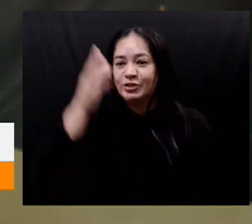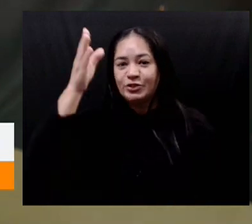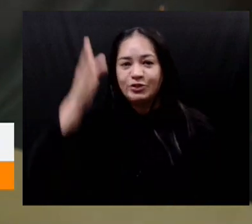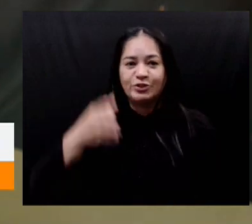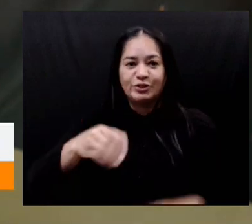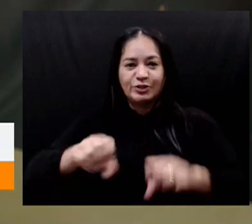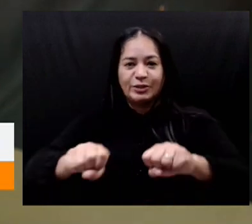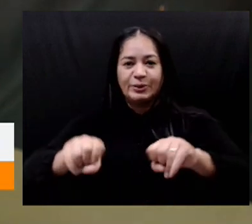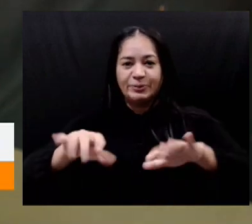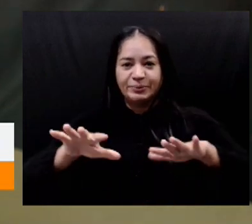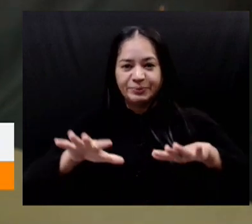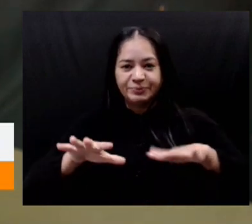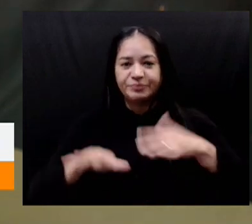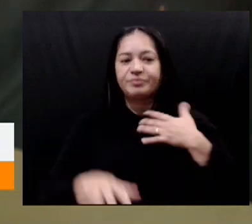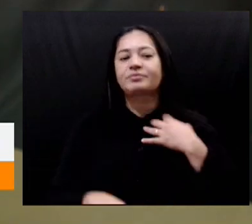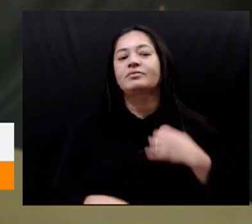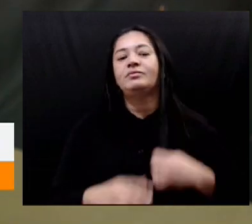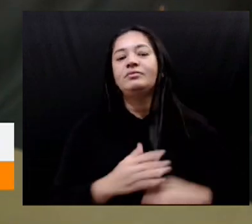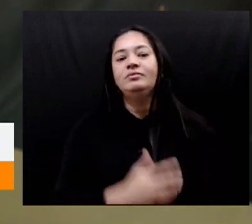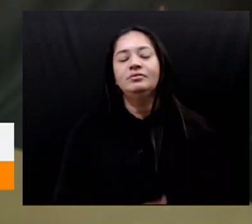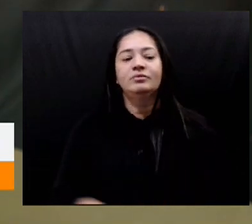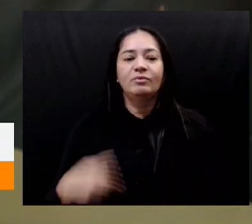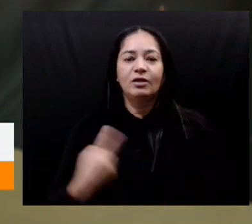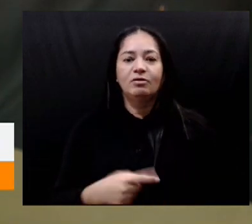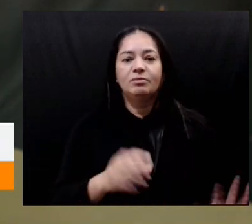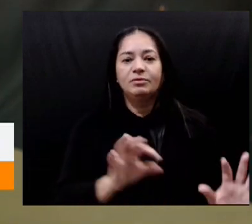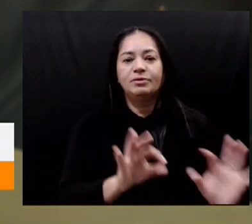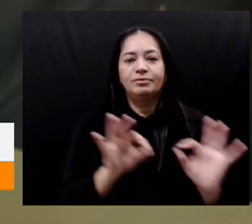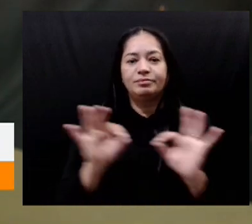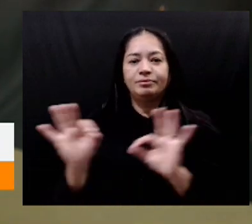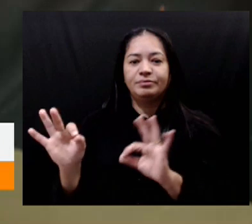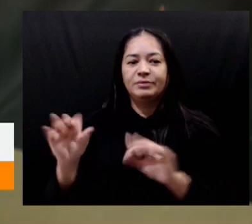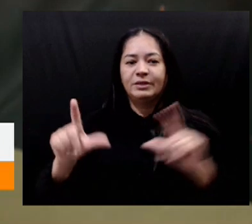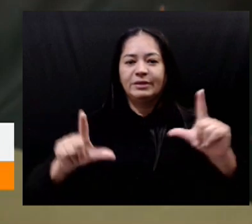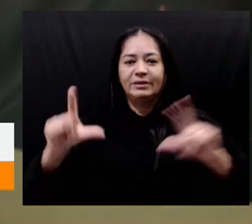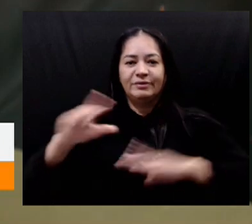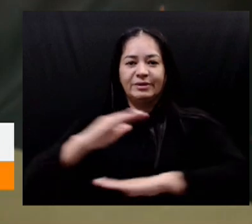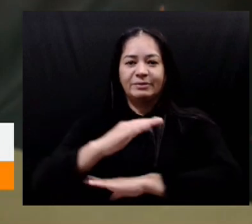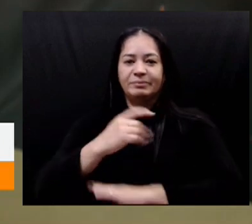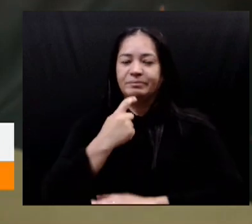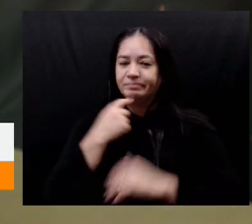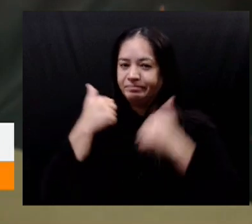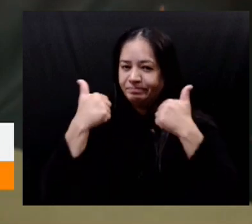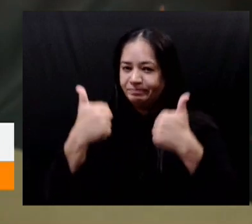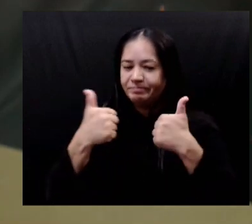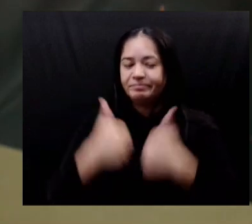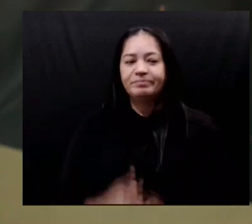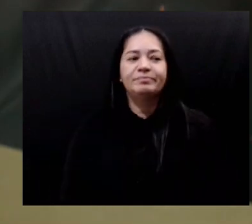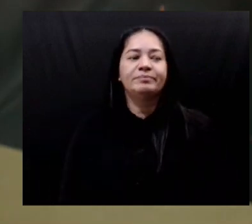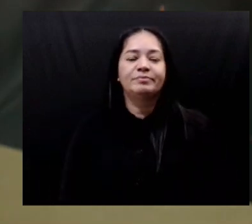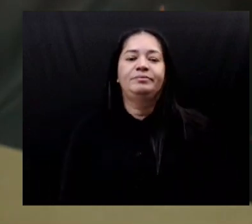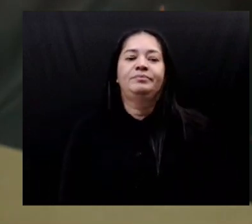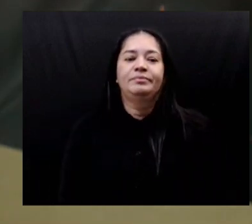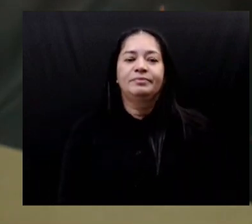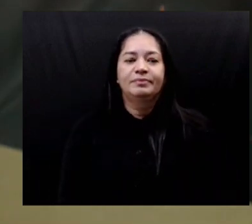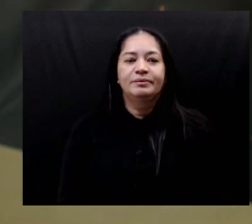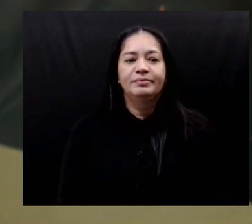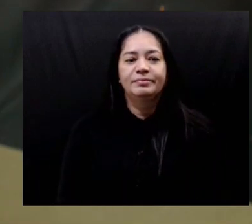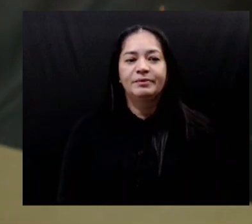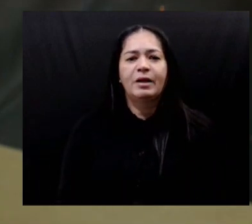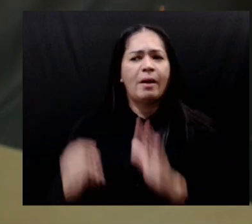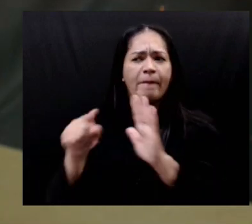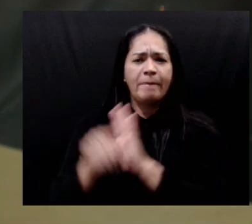Maria Matosinho, a gente vai transmitir aqui pela TV Câmara Campinas, tá certo? Vamos lá, produção, pode mandar, tem pergunta aí, manda